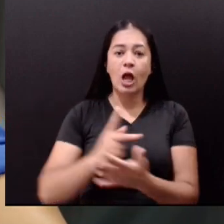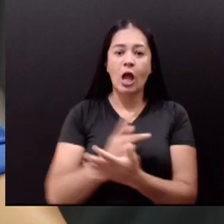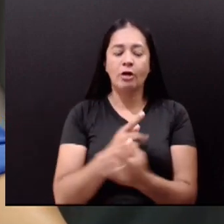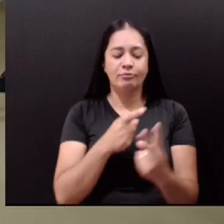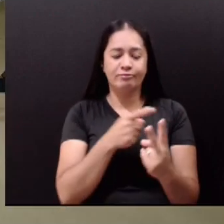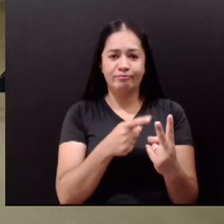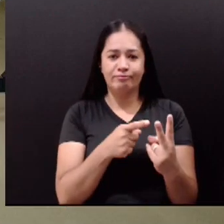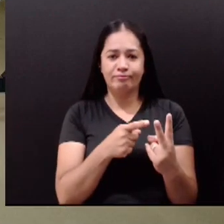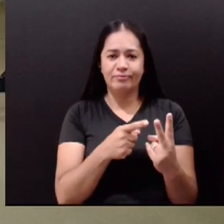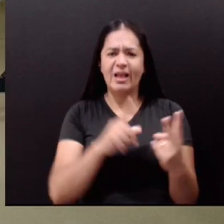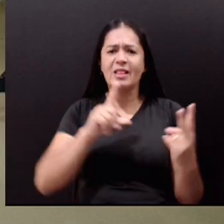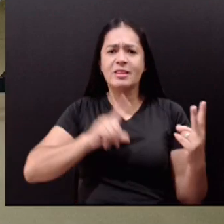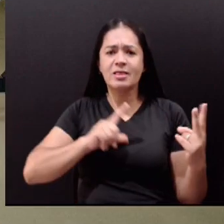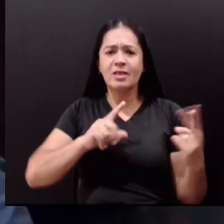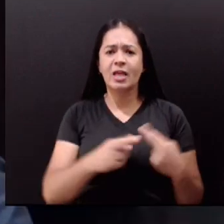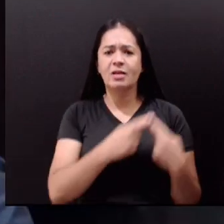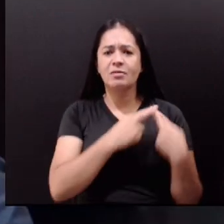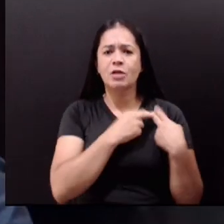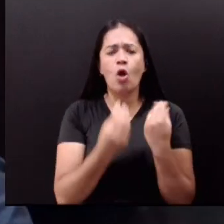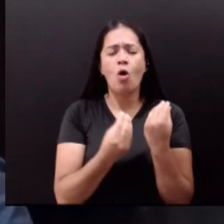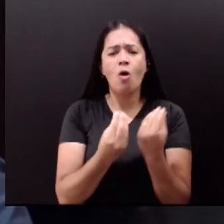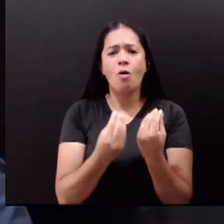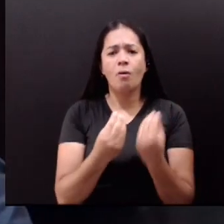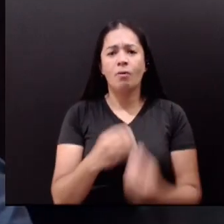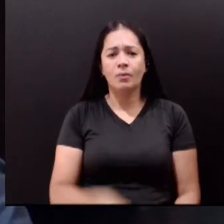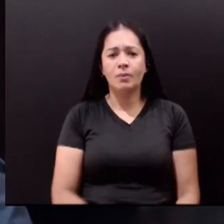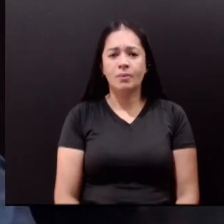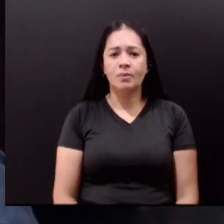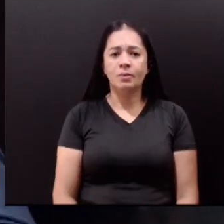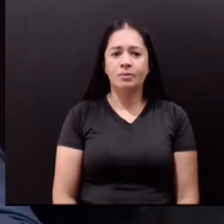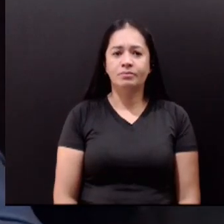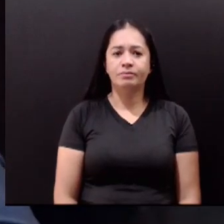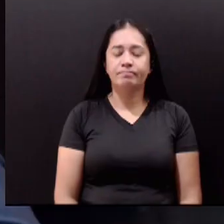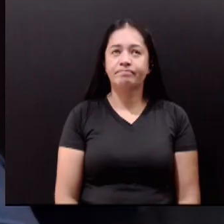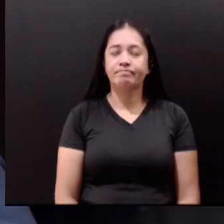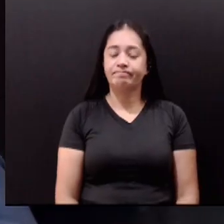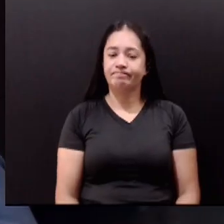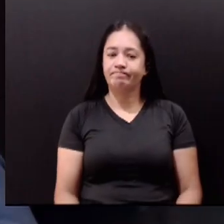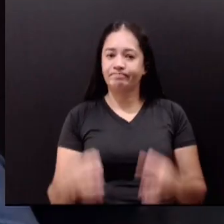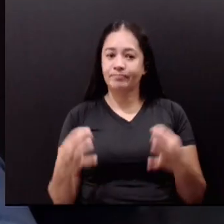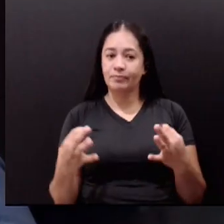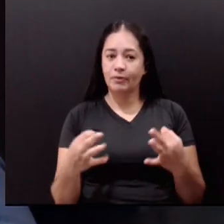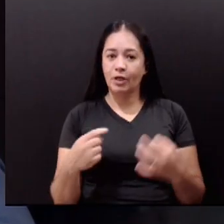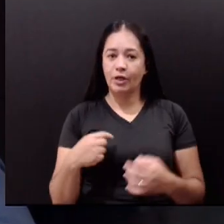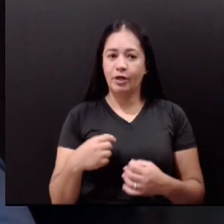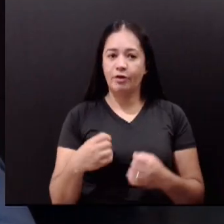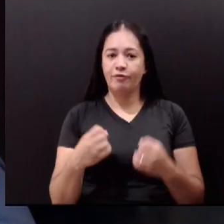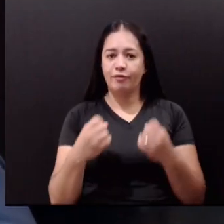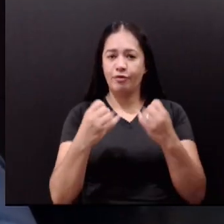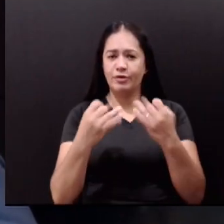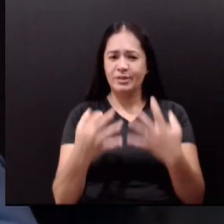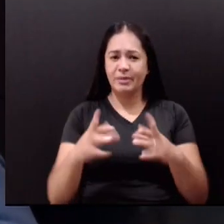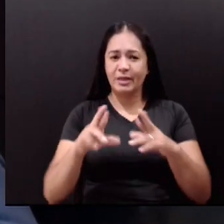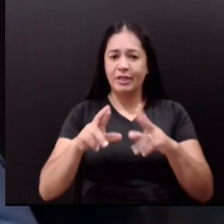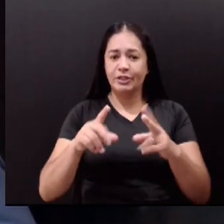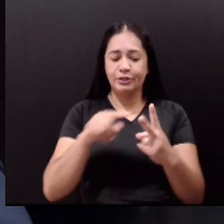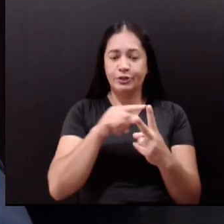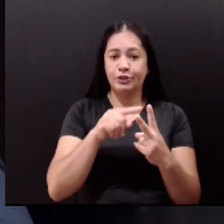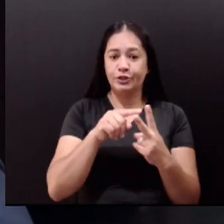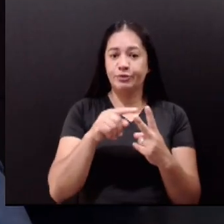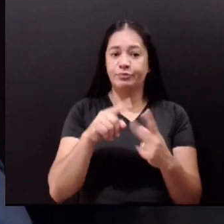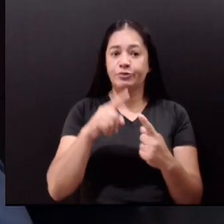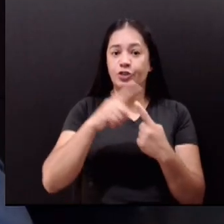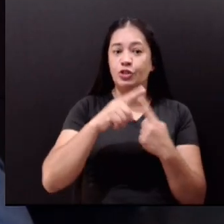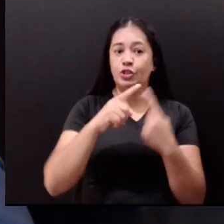responsabilidade? Como é que funciona isso? Perfeito. Olha, eu vou precisar diferenciar 2 situações. Quando a gente fala de